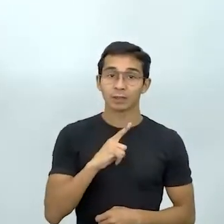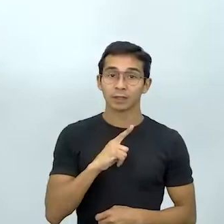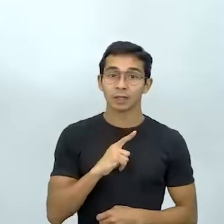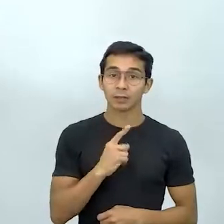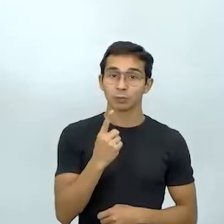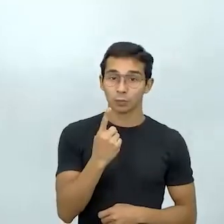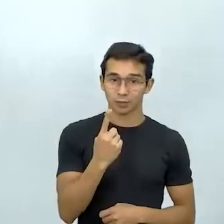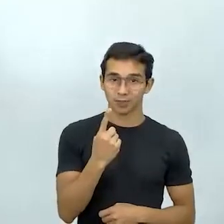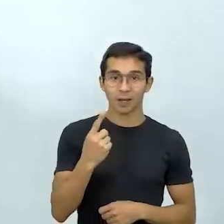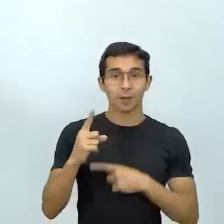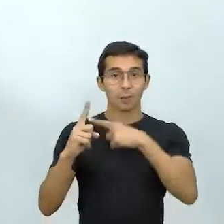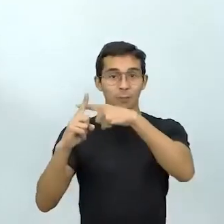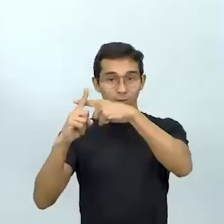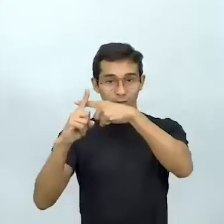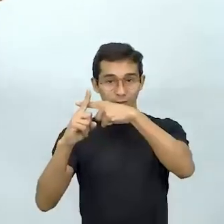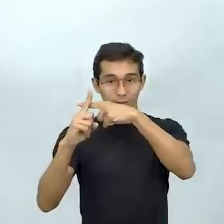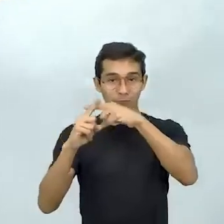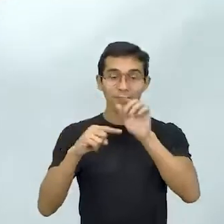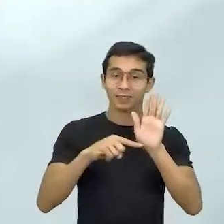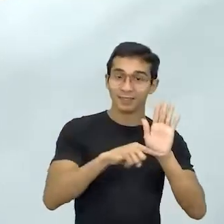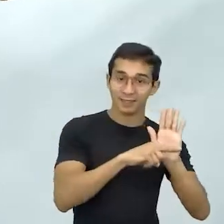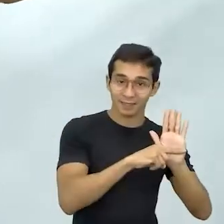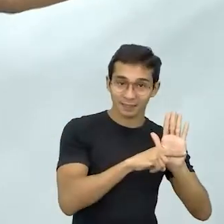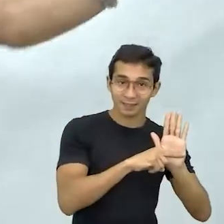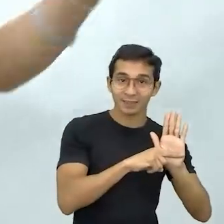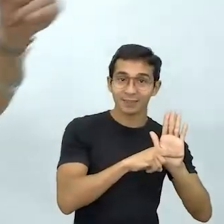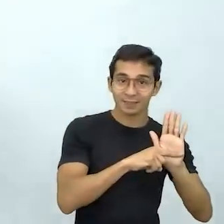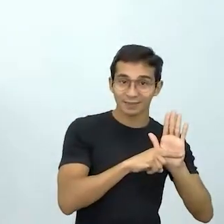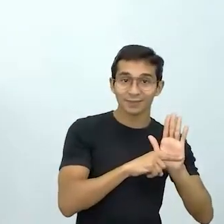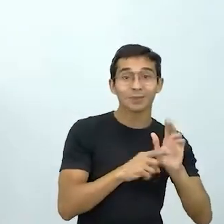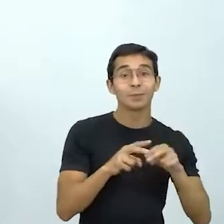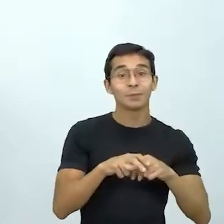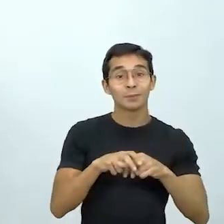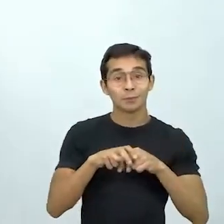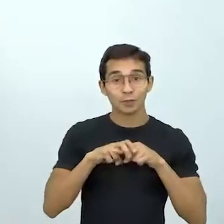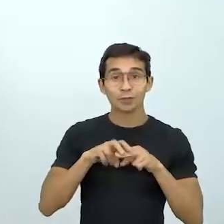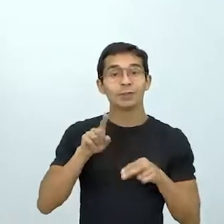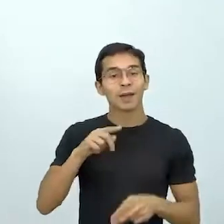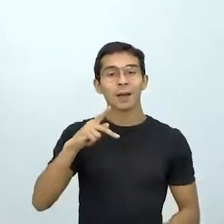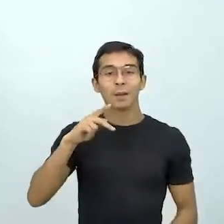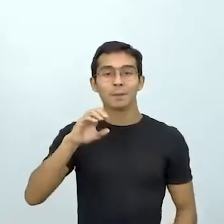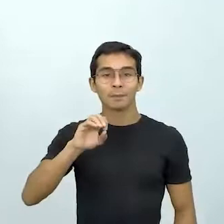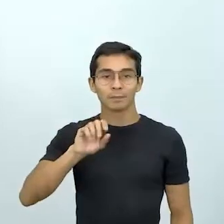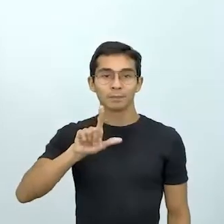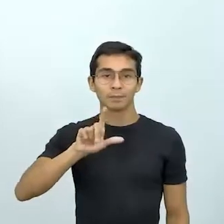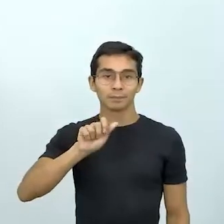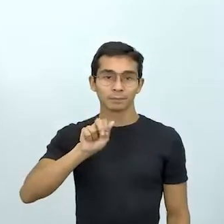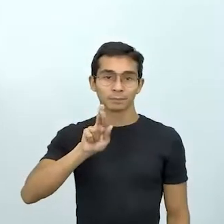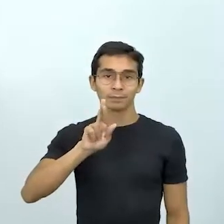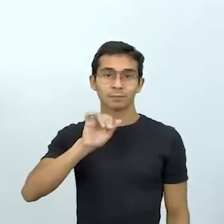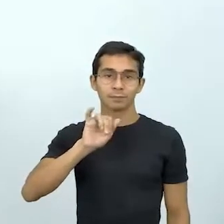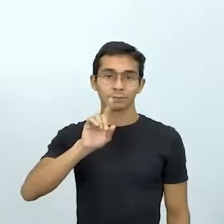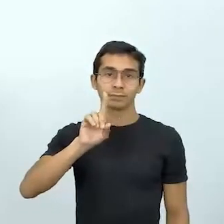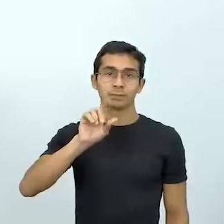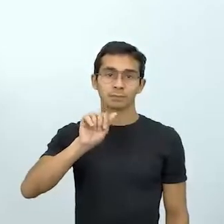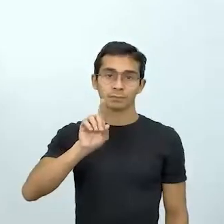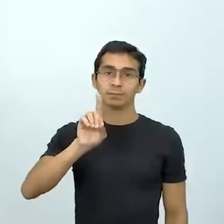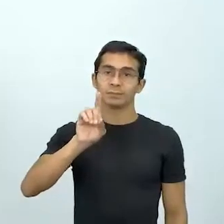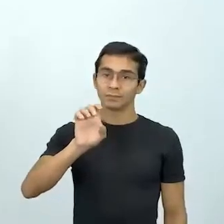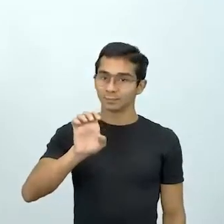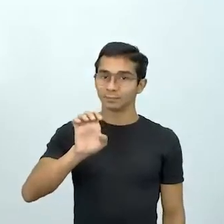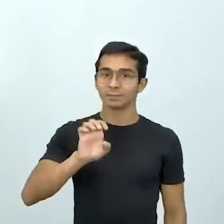polo positivo e um polo negativo, que é o que dá a sua polaridade. E como consequência dessa polaridade, ela tem